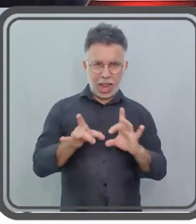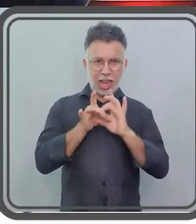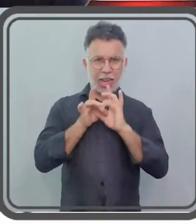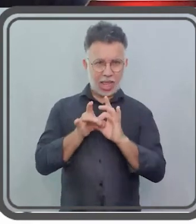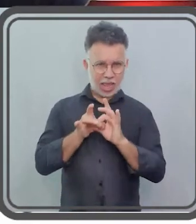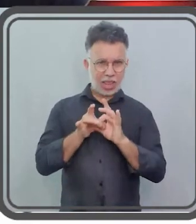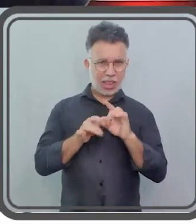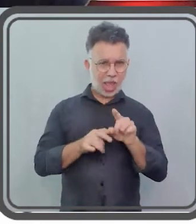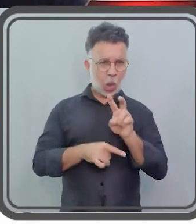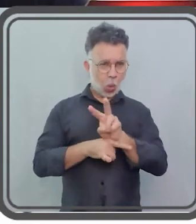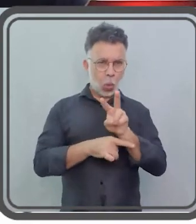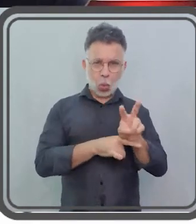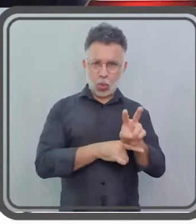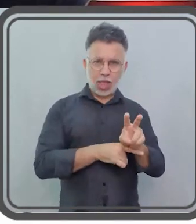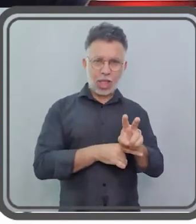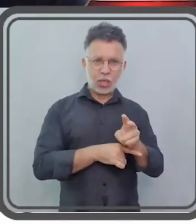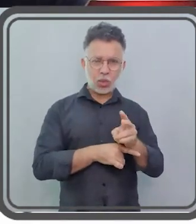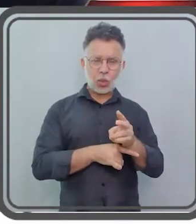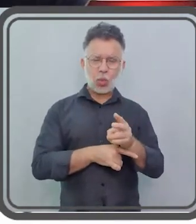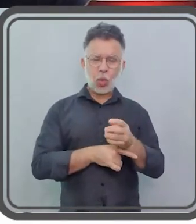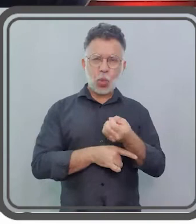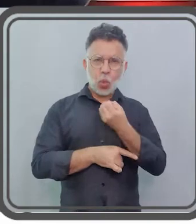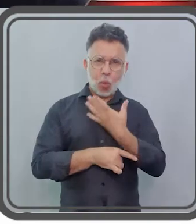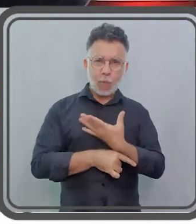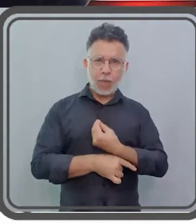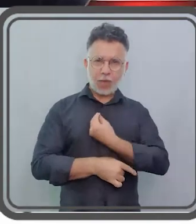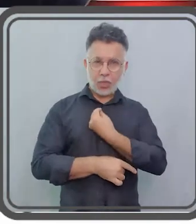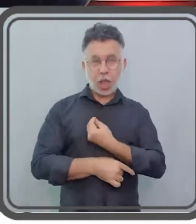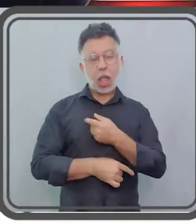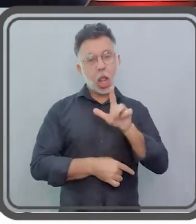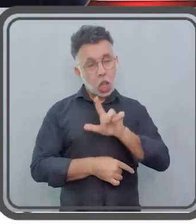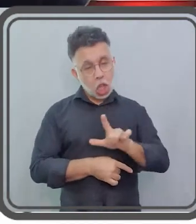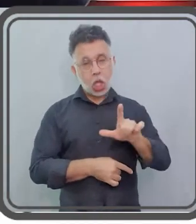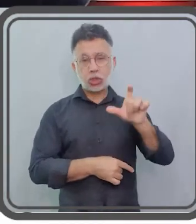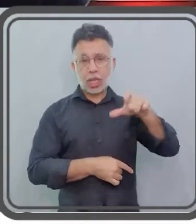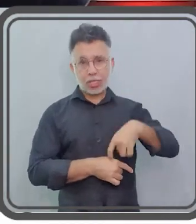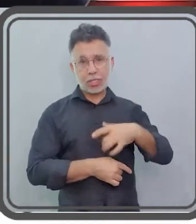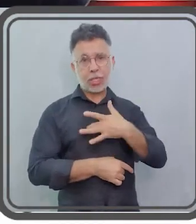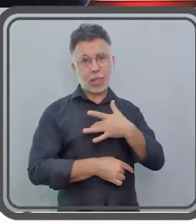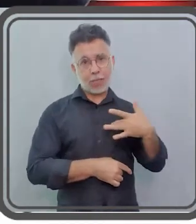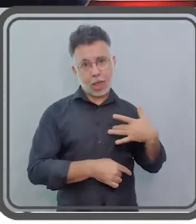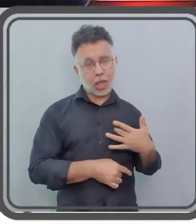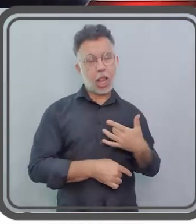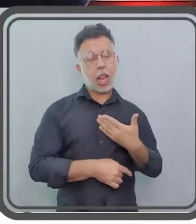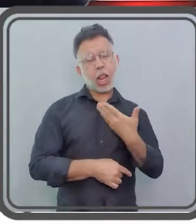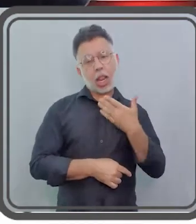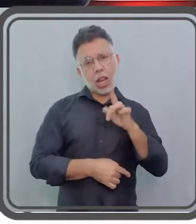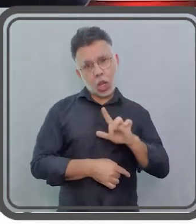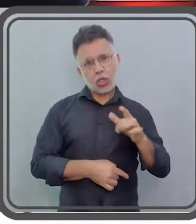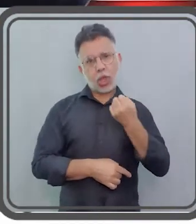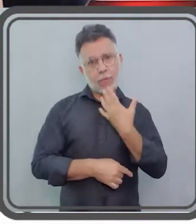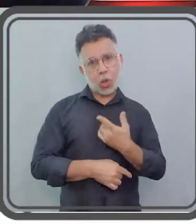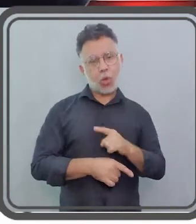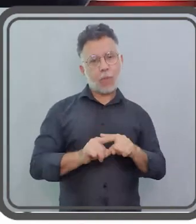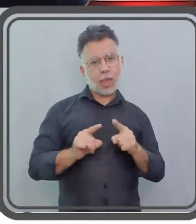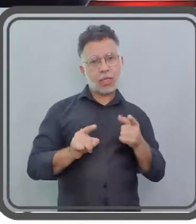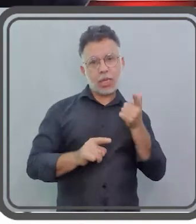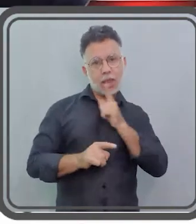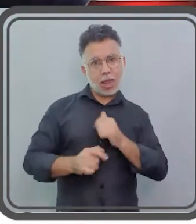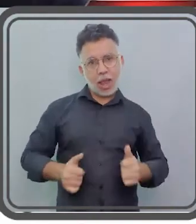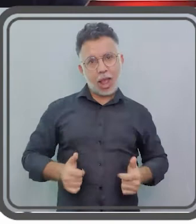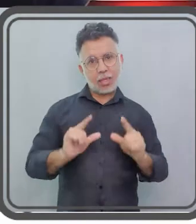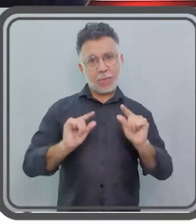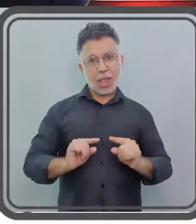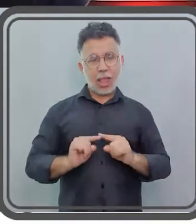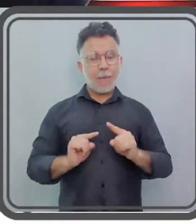a cuidar do bem-estar das pessoas? É lógico que assistência médica, quanto menos pessoas doentes, a gente vai gastar menos, né? Mas e de maneira